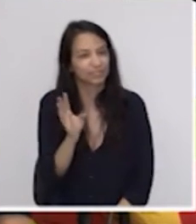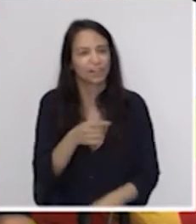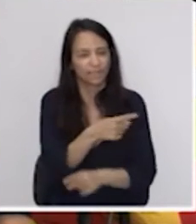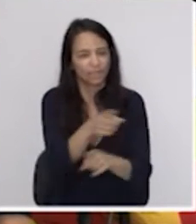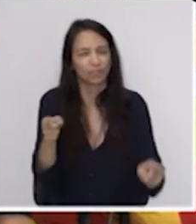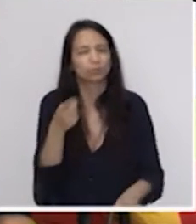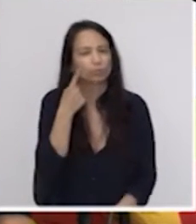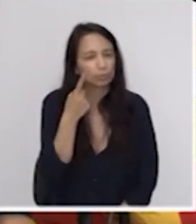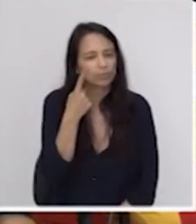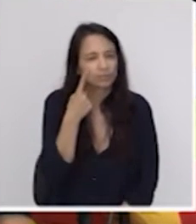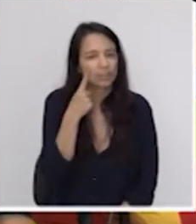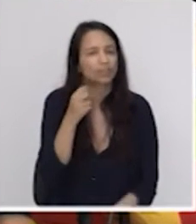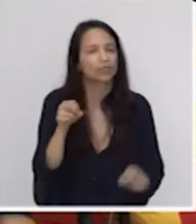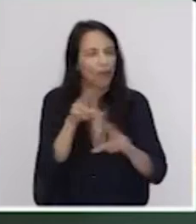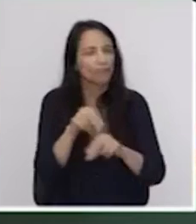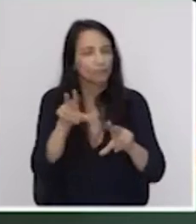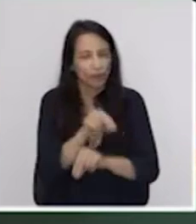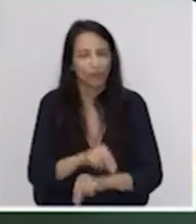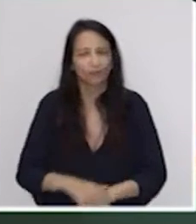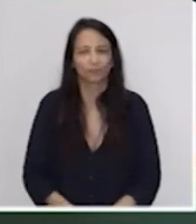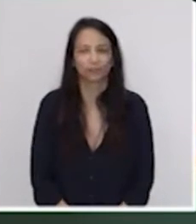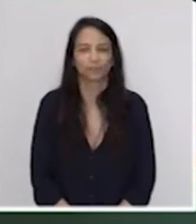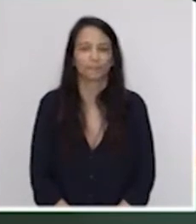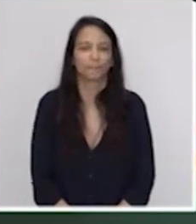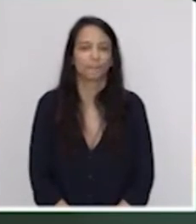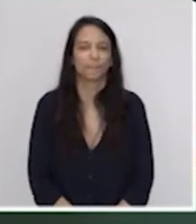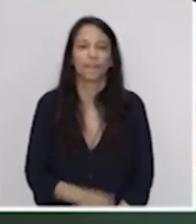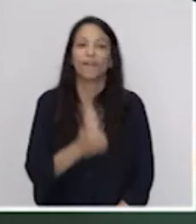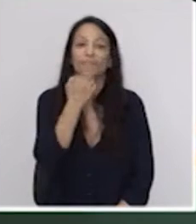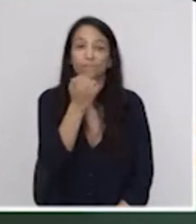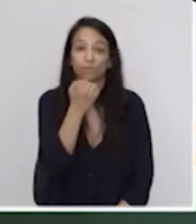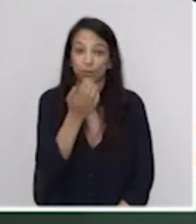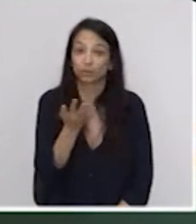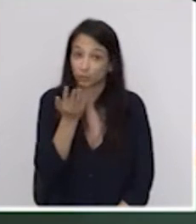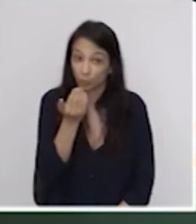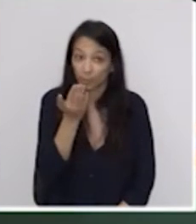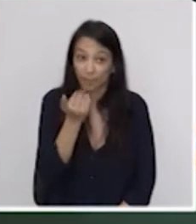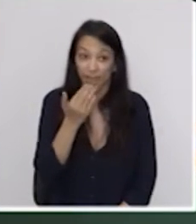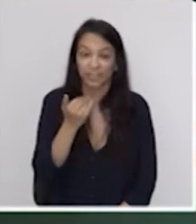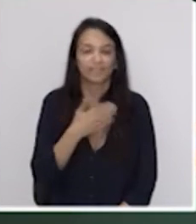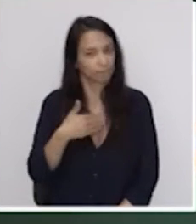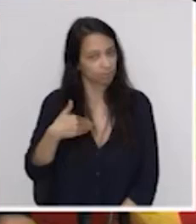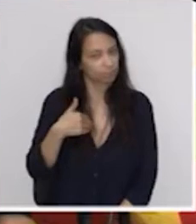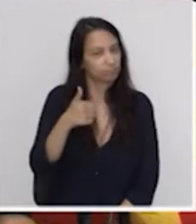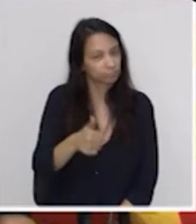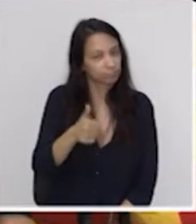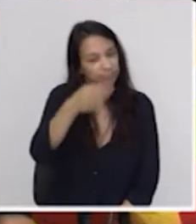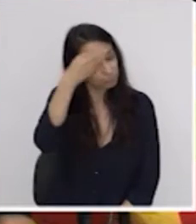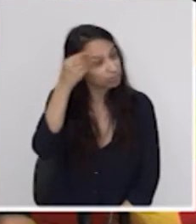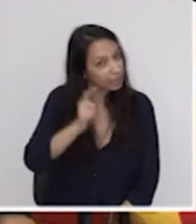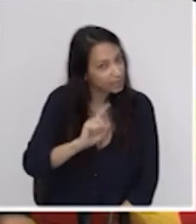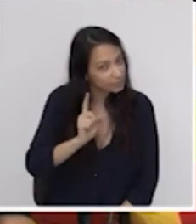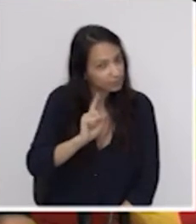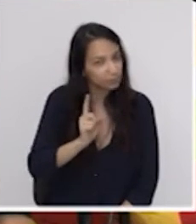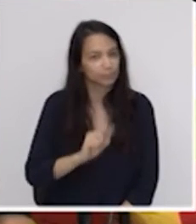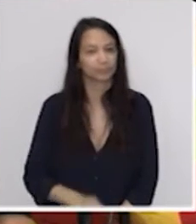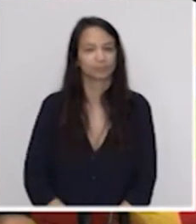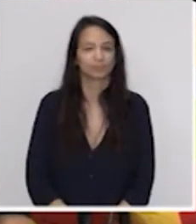calhar desconhecem. Sim, desconhecem e têm de comer fruta, porque a fruta faz muito bem. Não se Muito esqueçam bem. disso. Vamos cantar? É comer fruta e